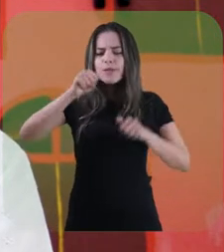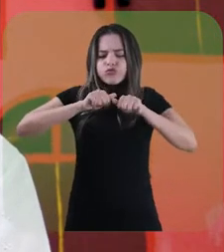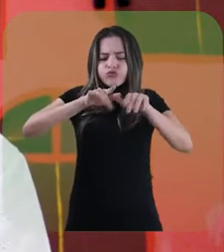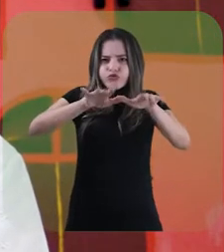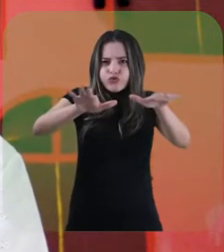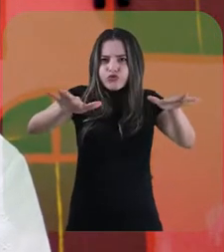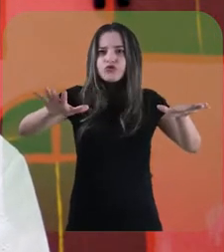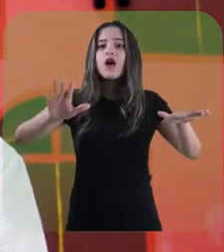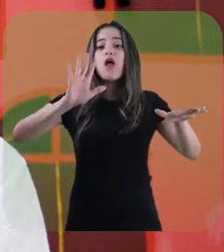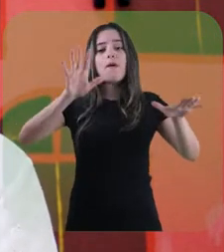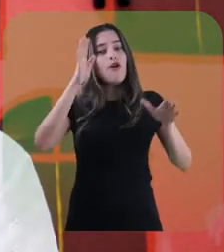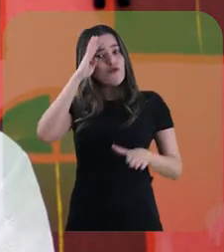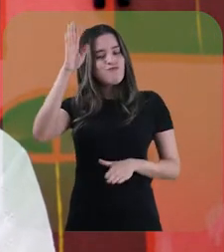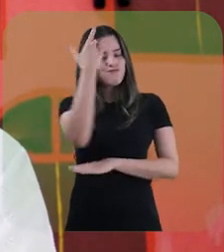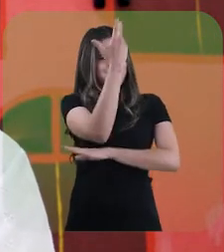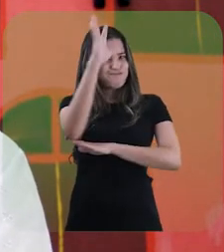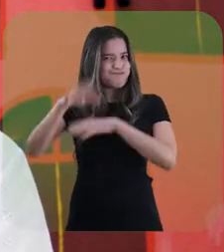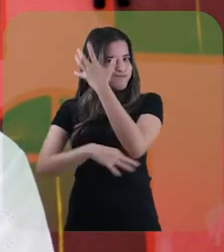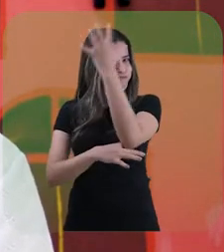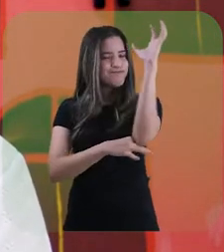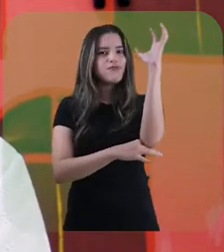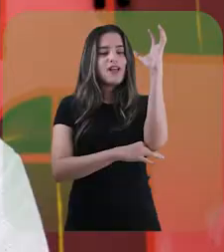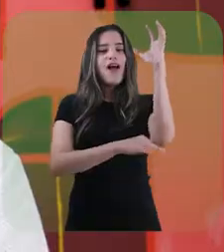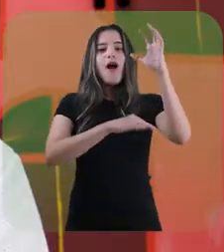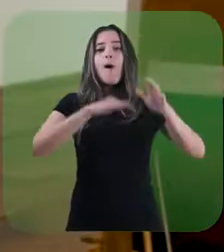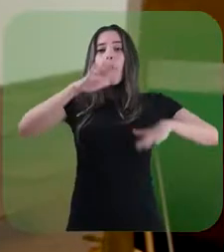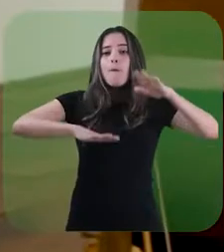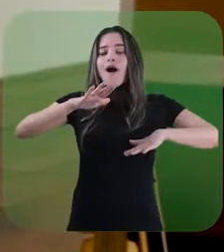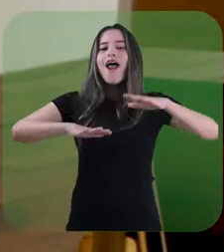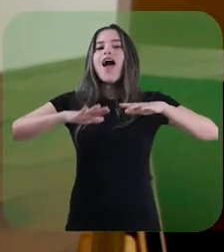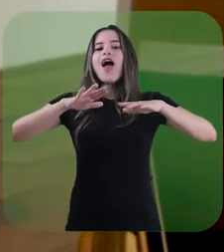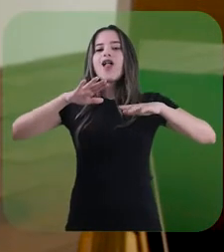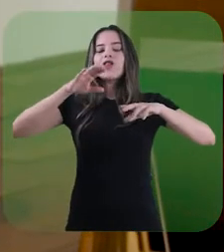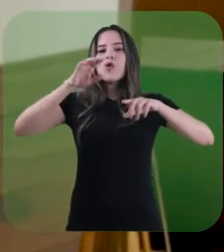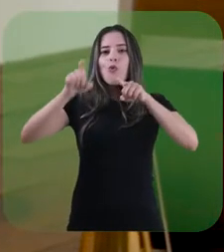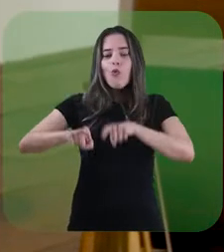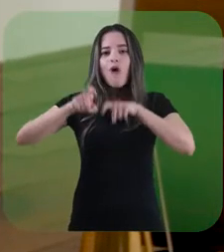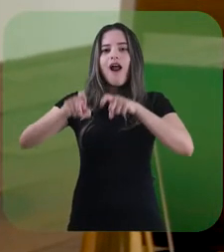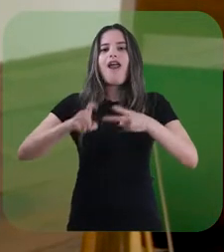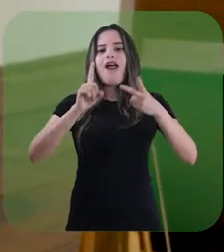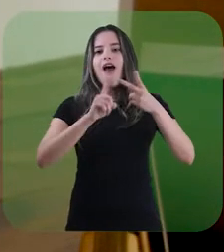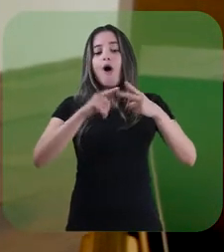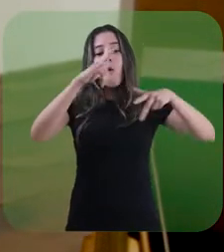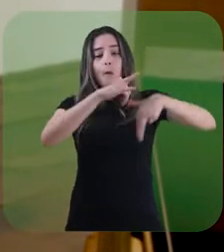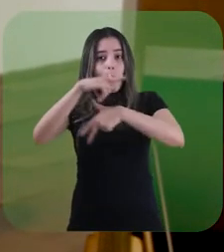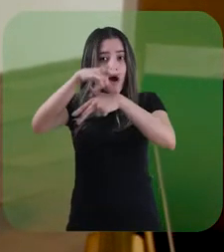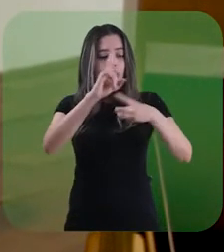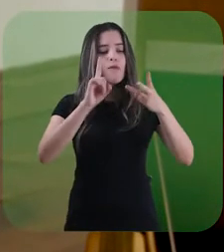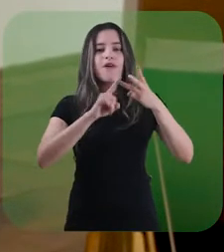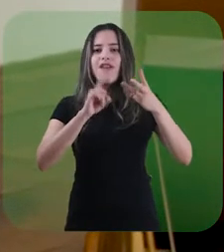fui vendo outras regiões mas predomina sempre Zona da Mata Maracatu Rural Mamulengo o cavalo marinho